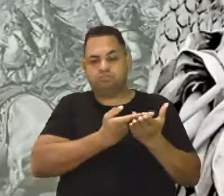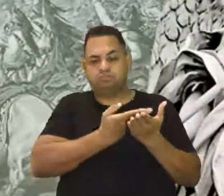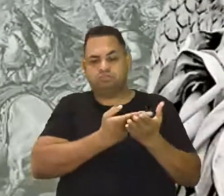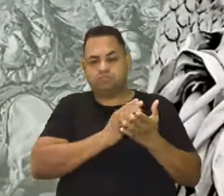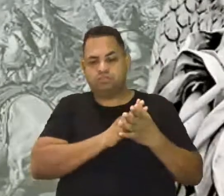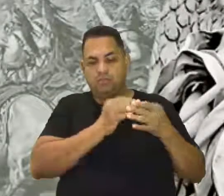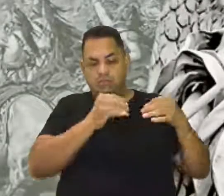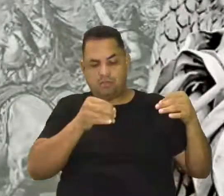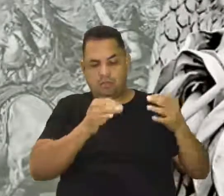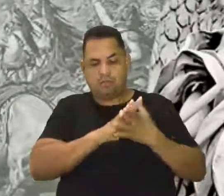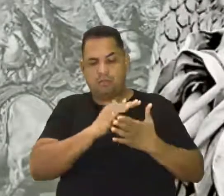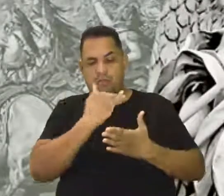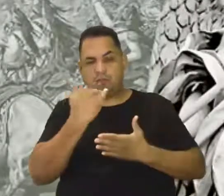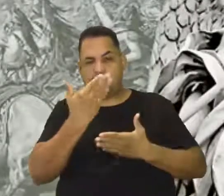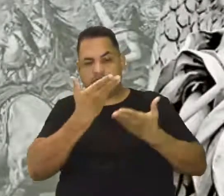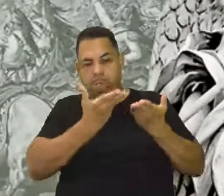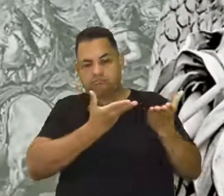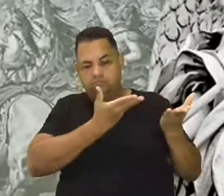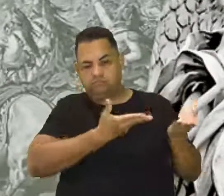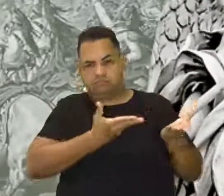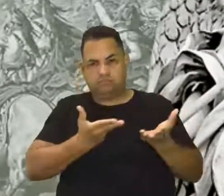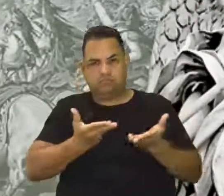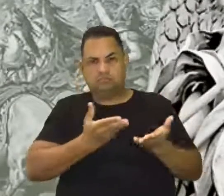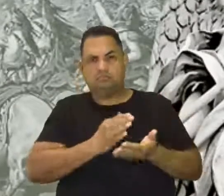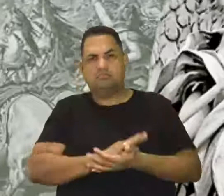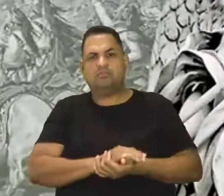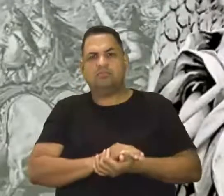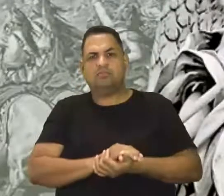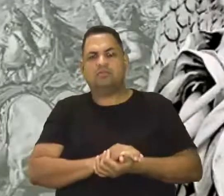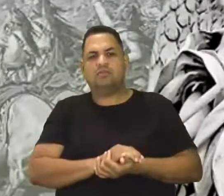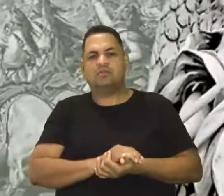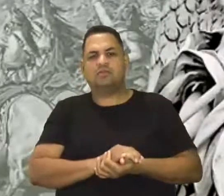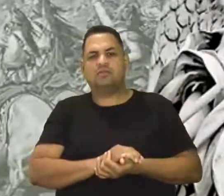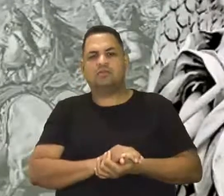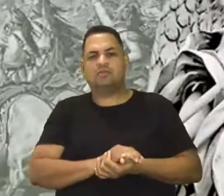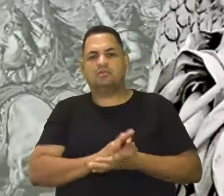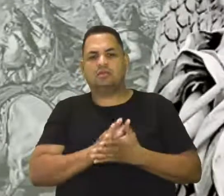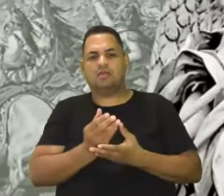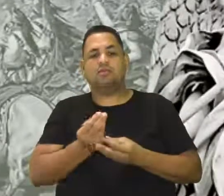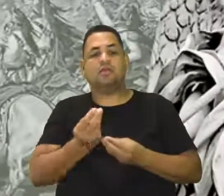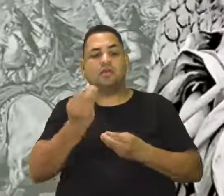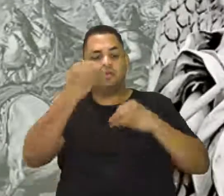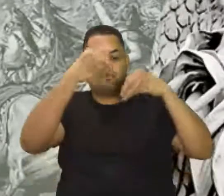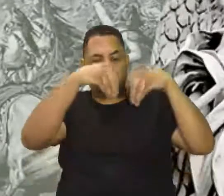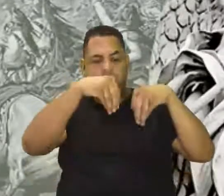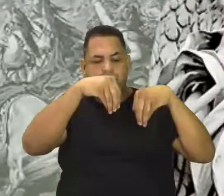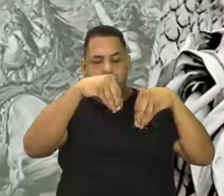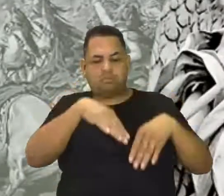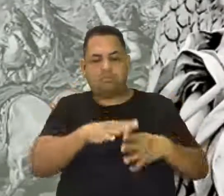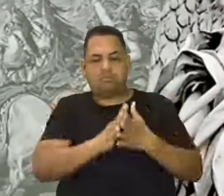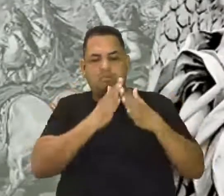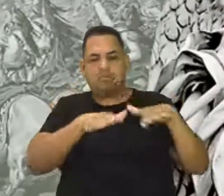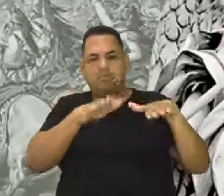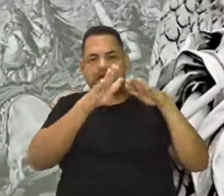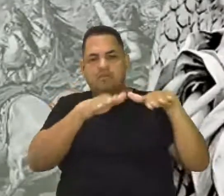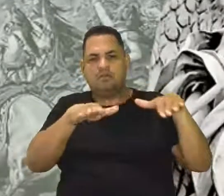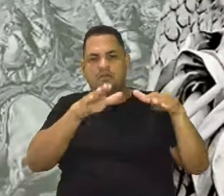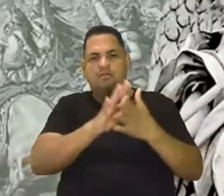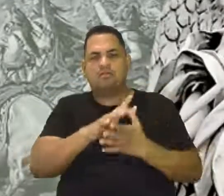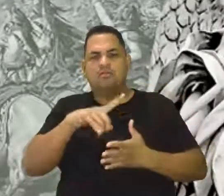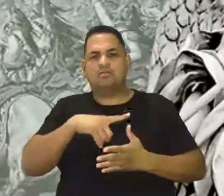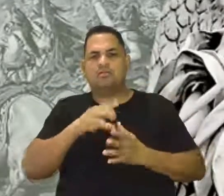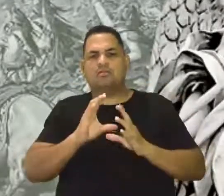manda a lei Talibã e ele vai ser jogado no mar tem até